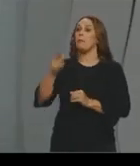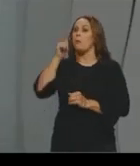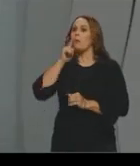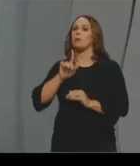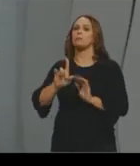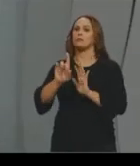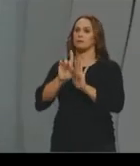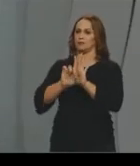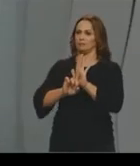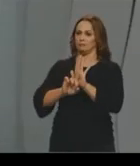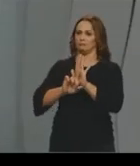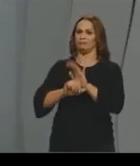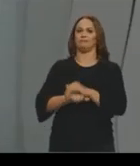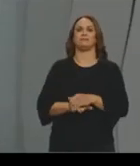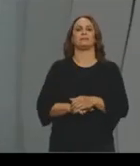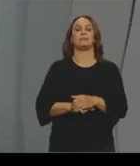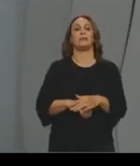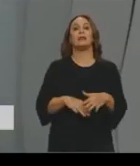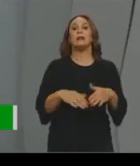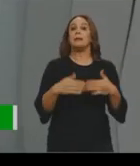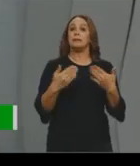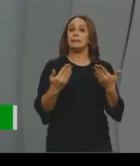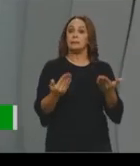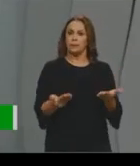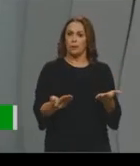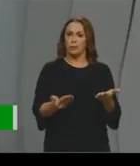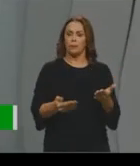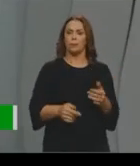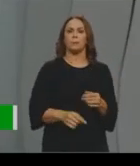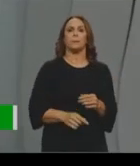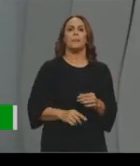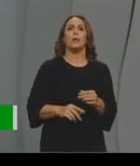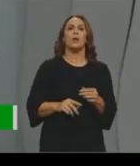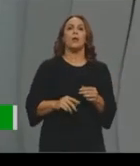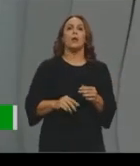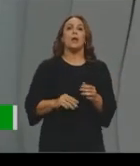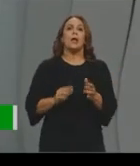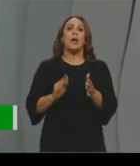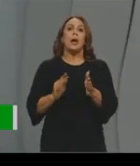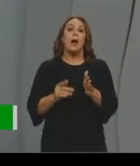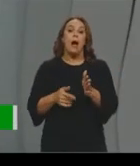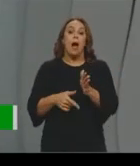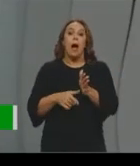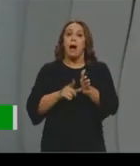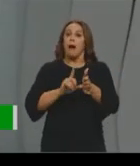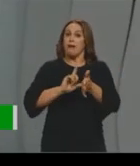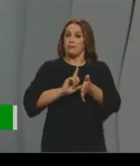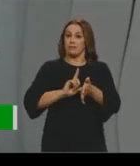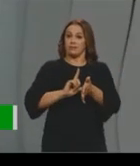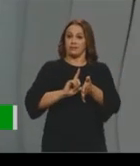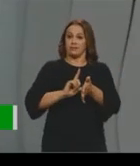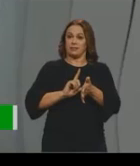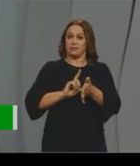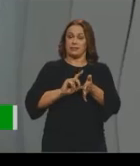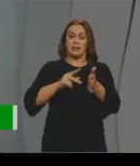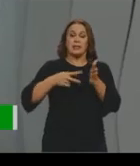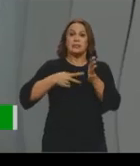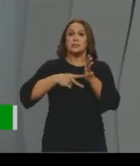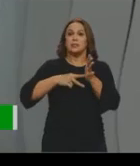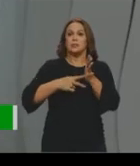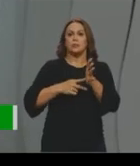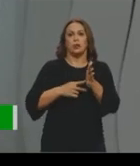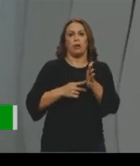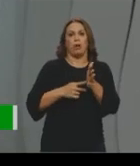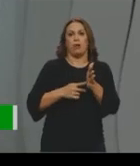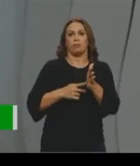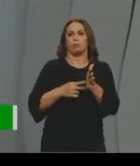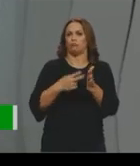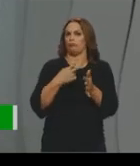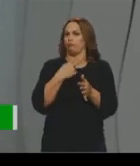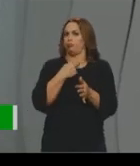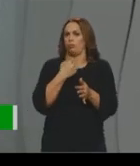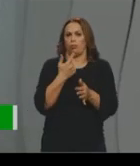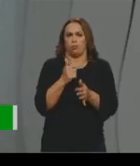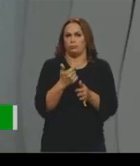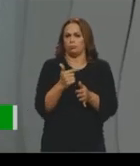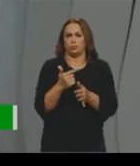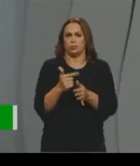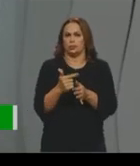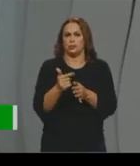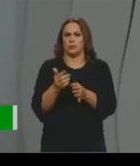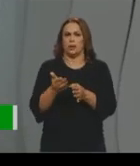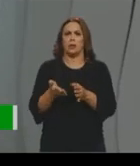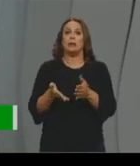gente tem, antes do sindicato, a gente não pode dizer que não havia, né, movimentos. Como eu disse na questão anterior, a gente já